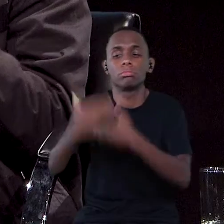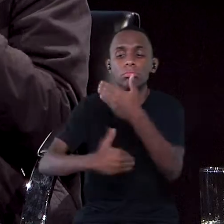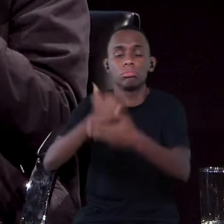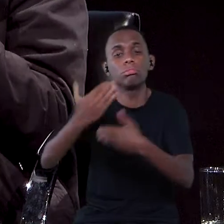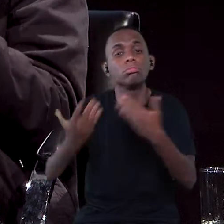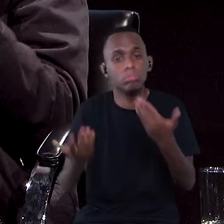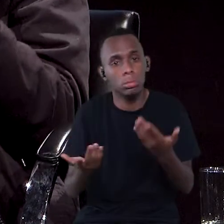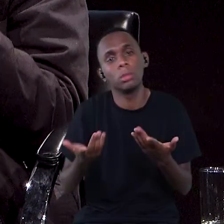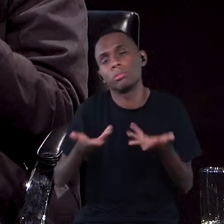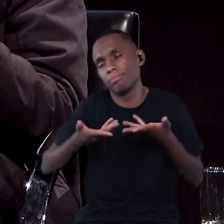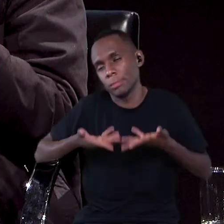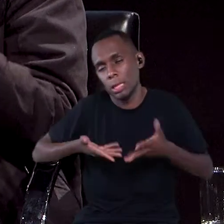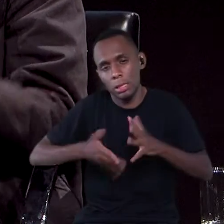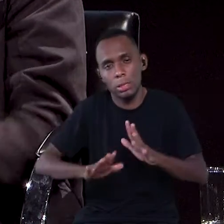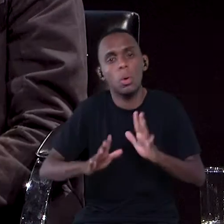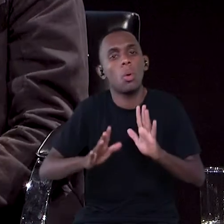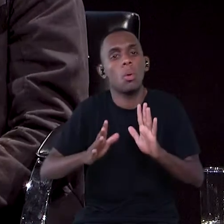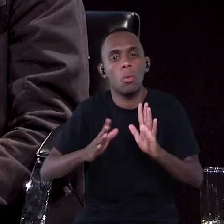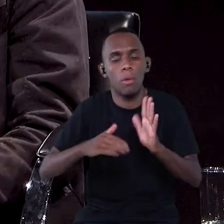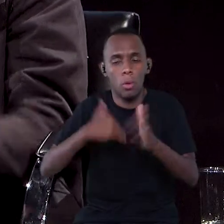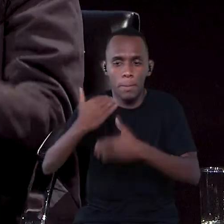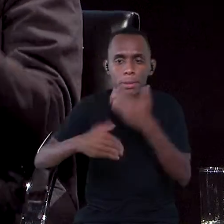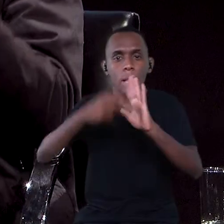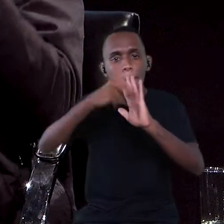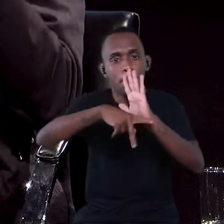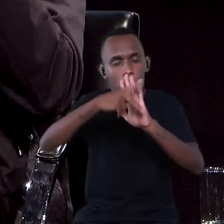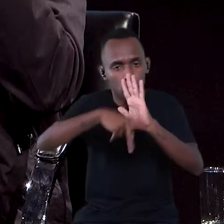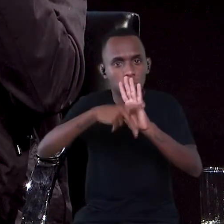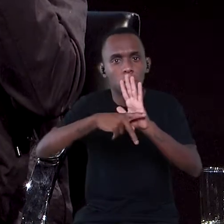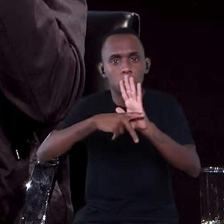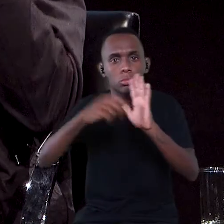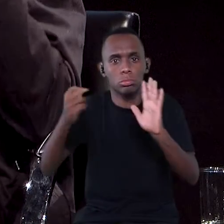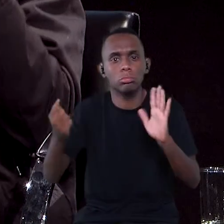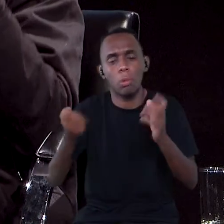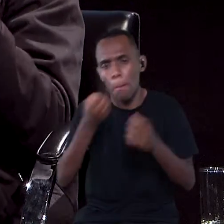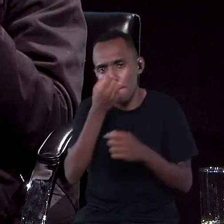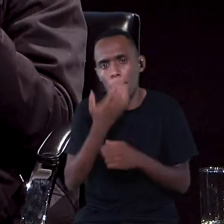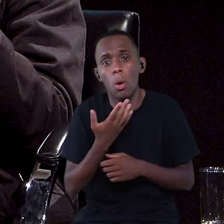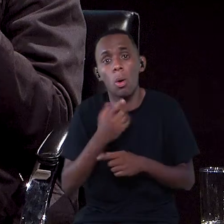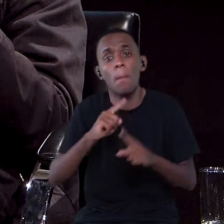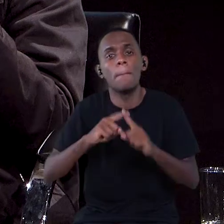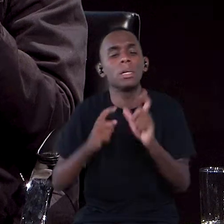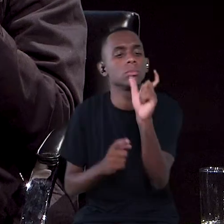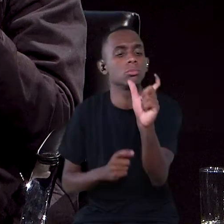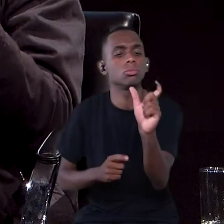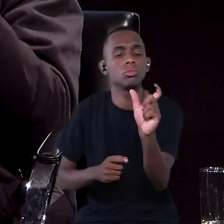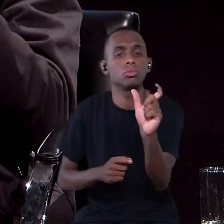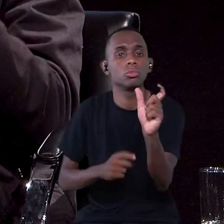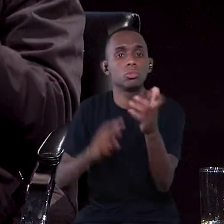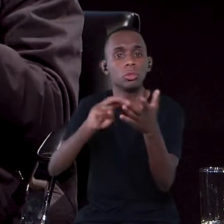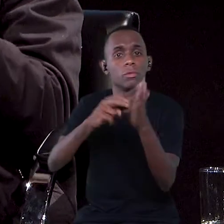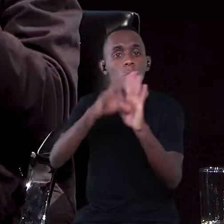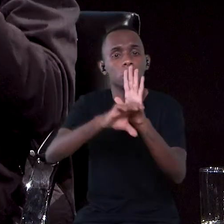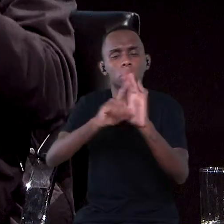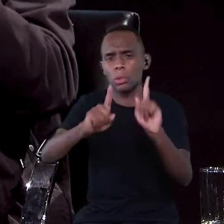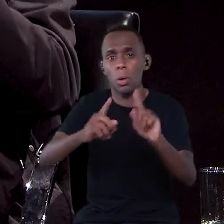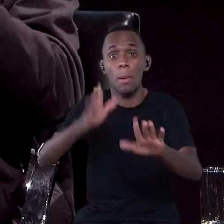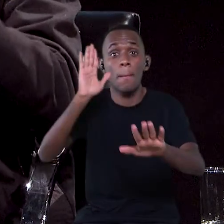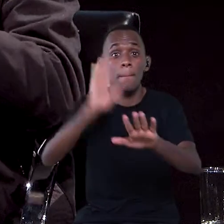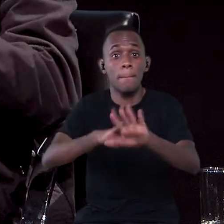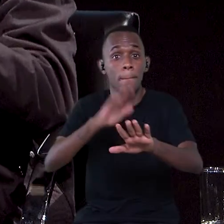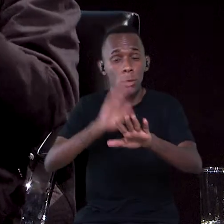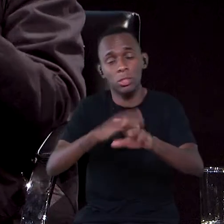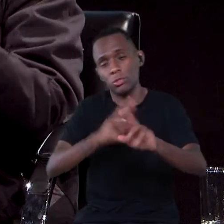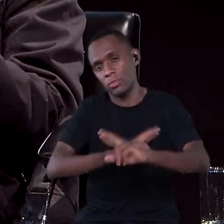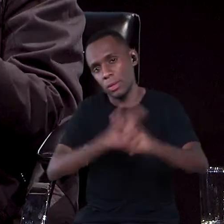sim, vão nascer projetos utópicos, não na perspectiva histórica da palavra. Quando você volta lá à construção